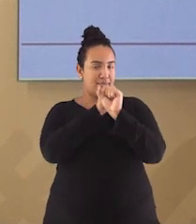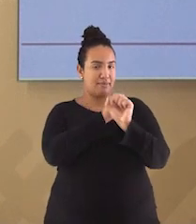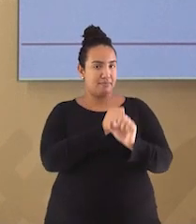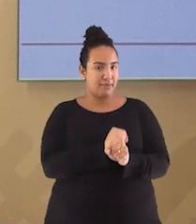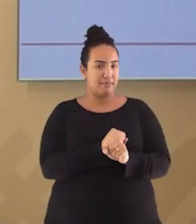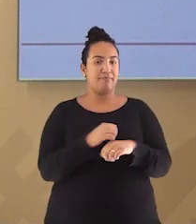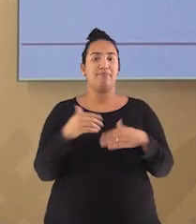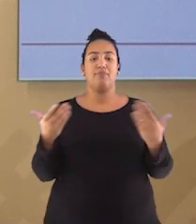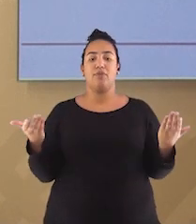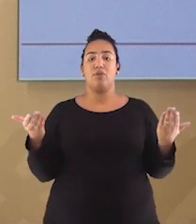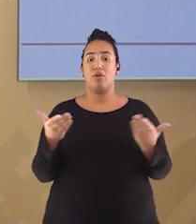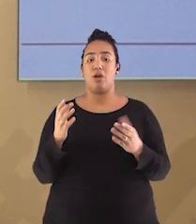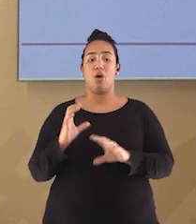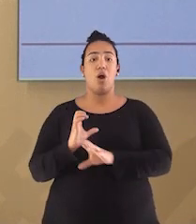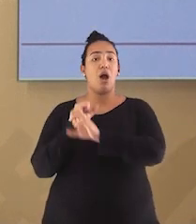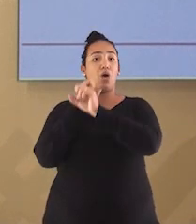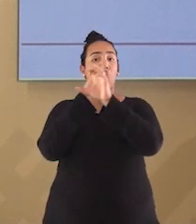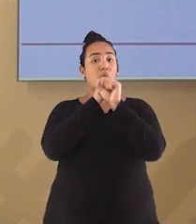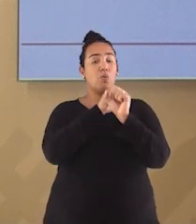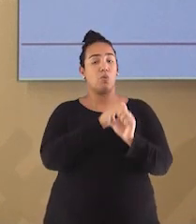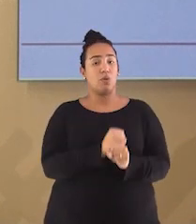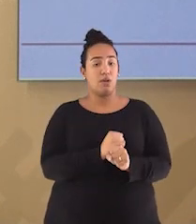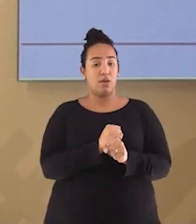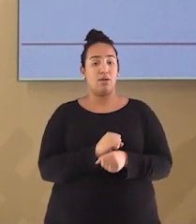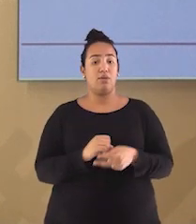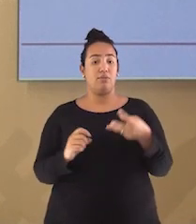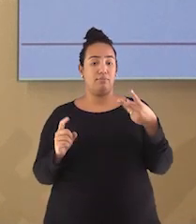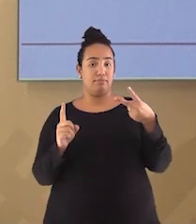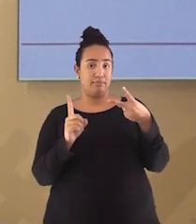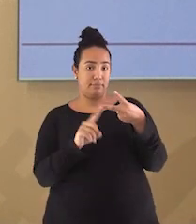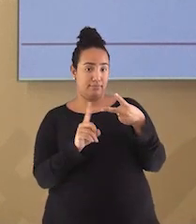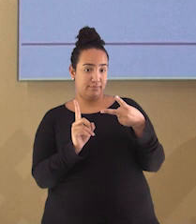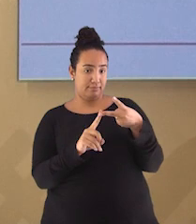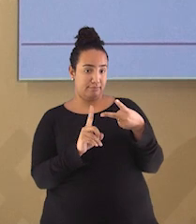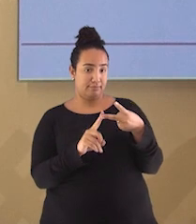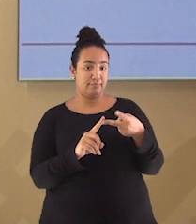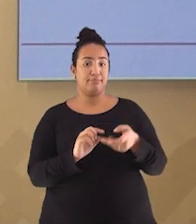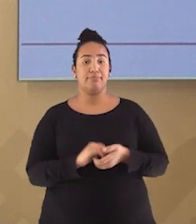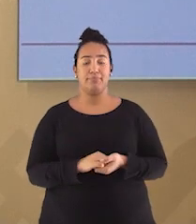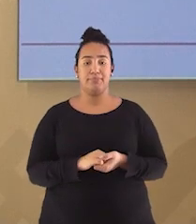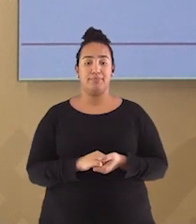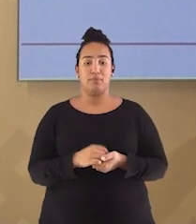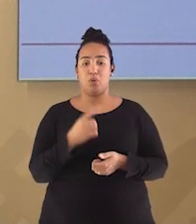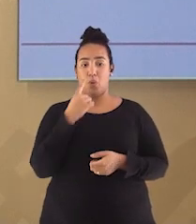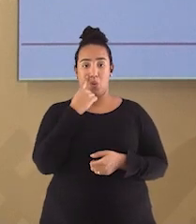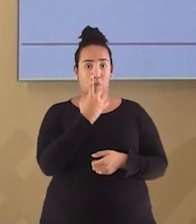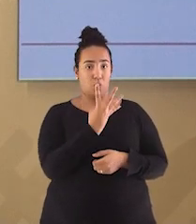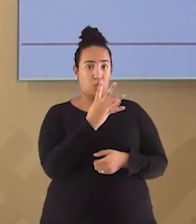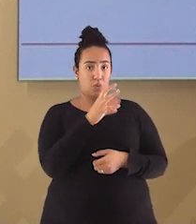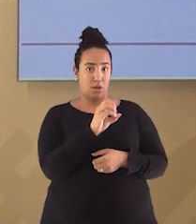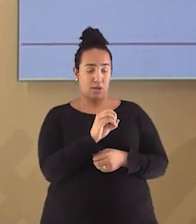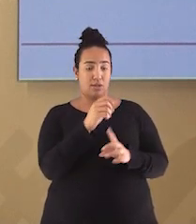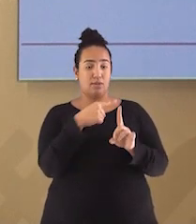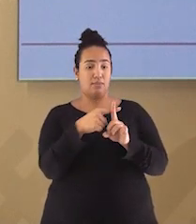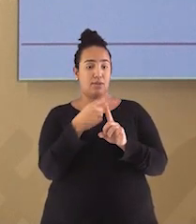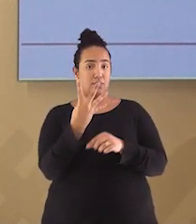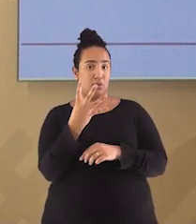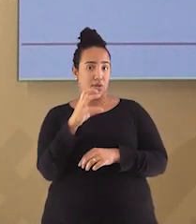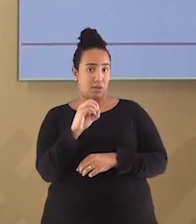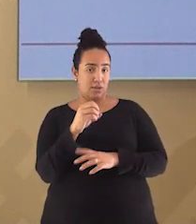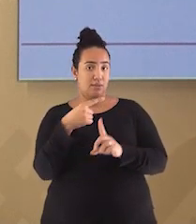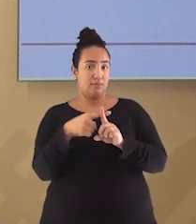vamos calcular o perímetro do segundo terreno temos que 40 mais 40 mais 40